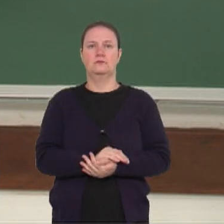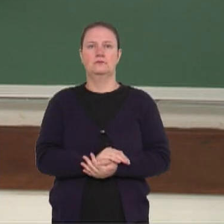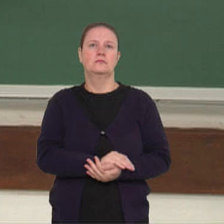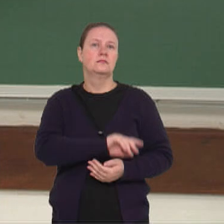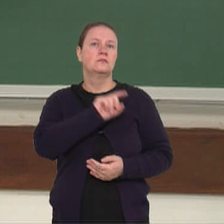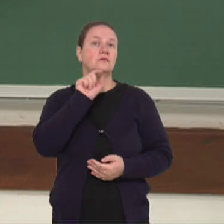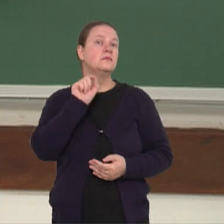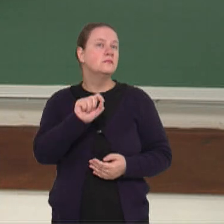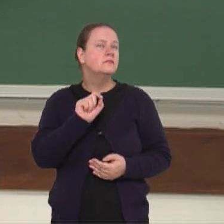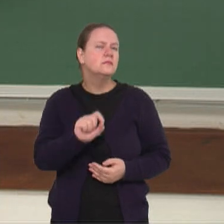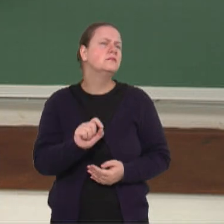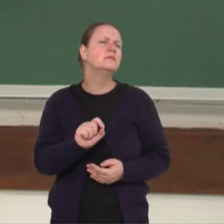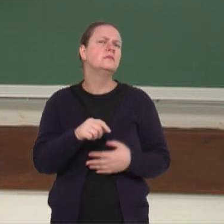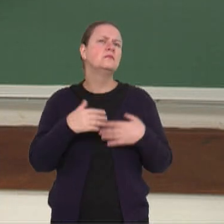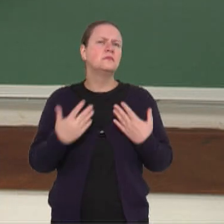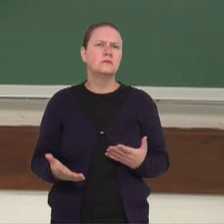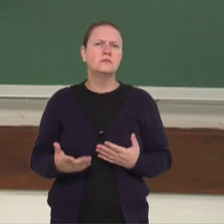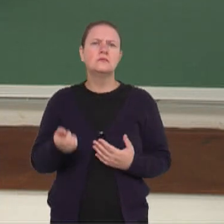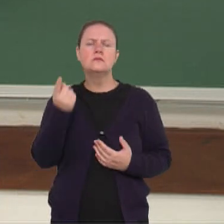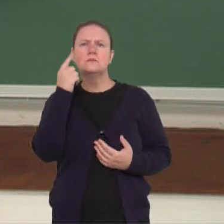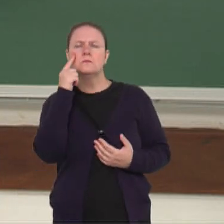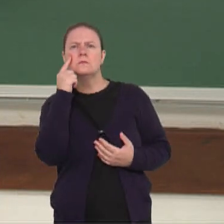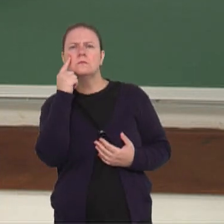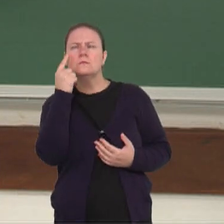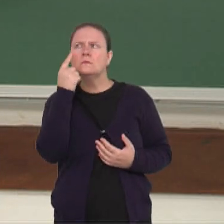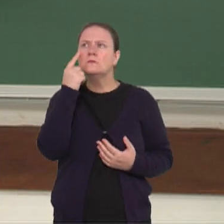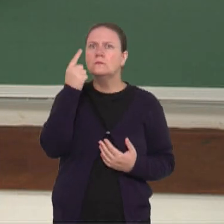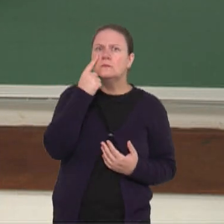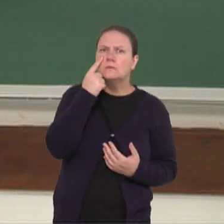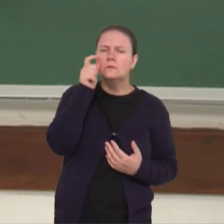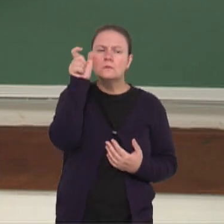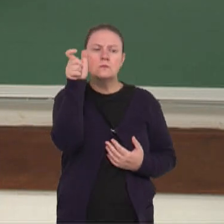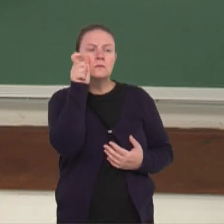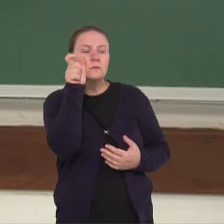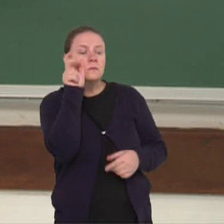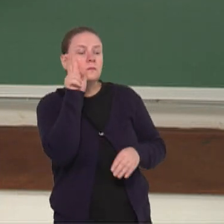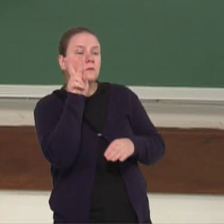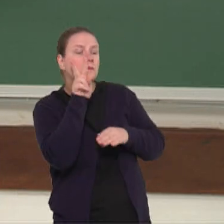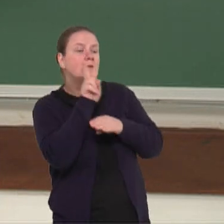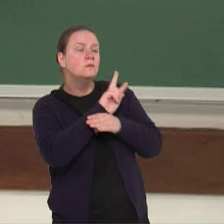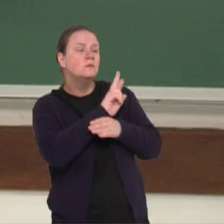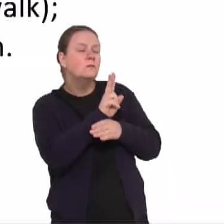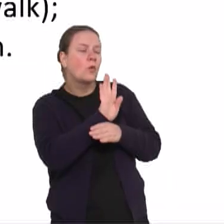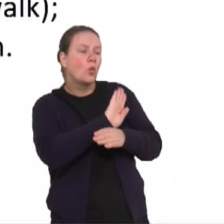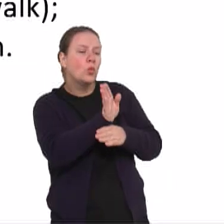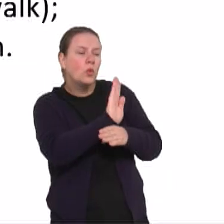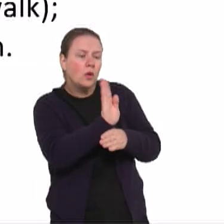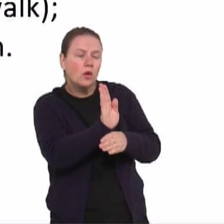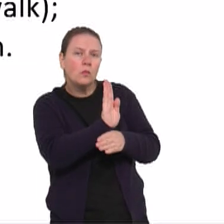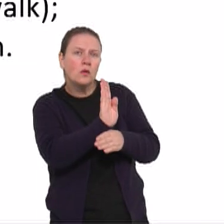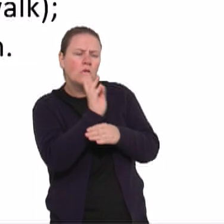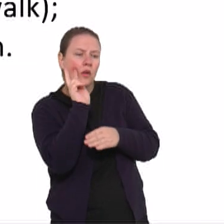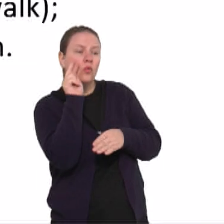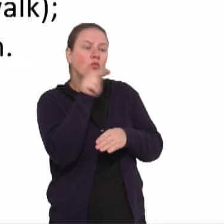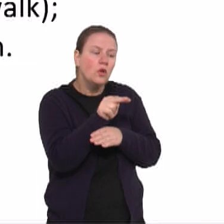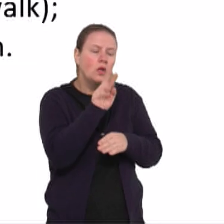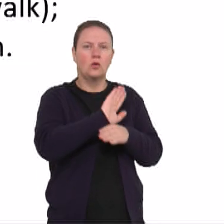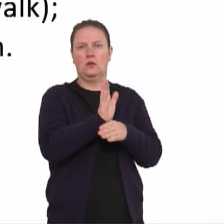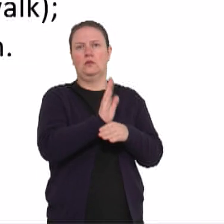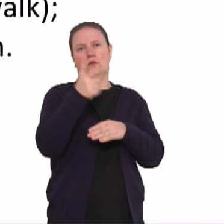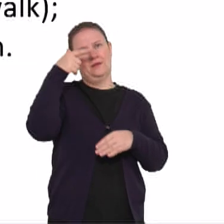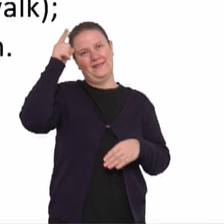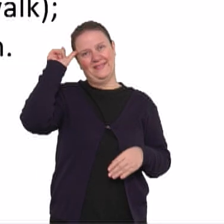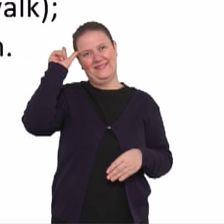film yesterday. Eu vi um filme ontem. Vocês viram que está bem definido o